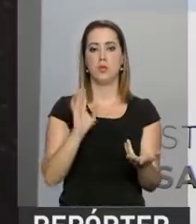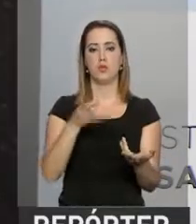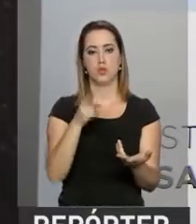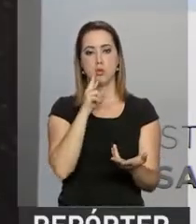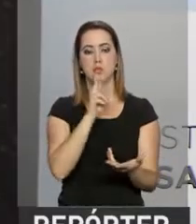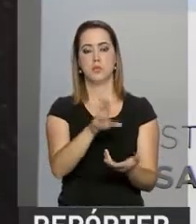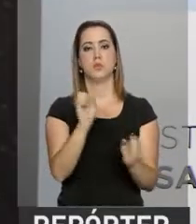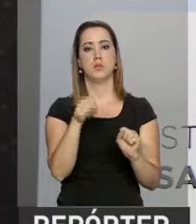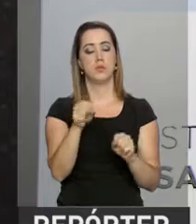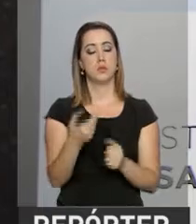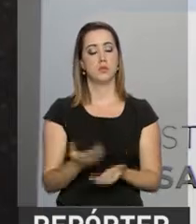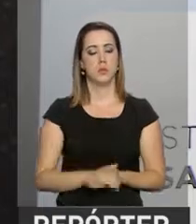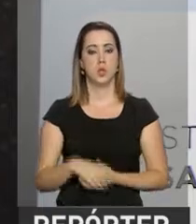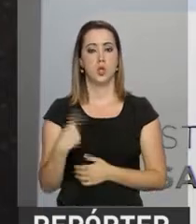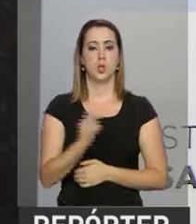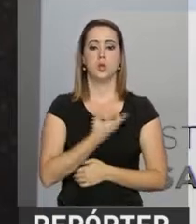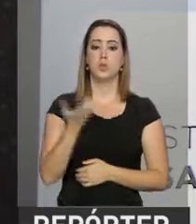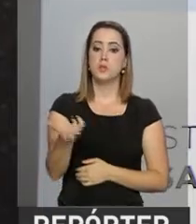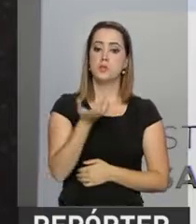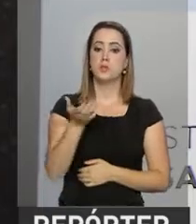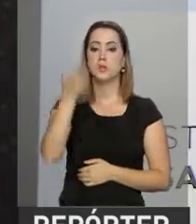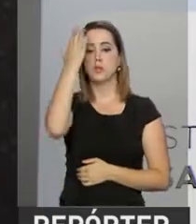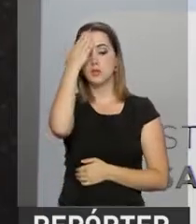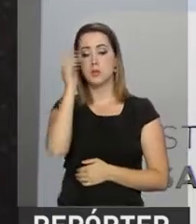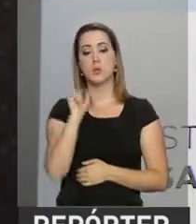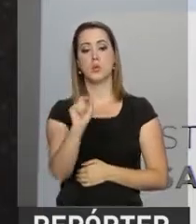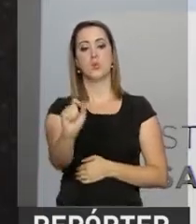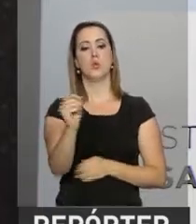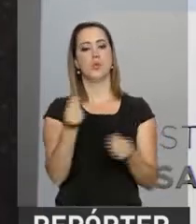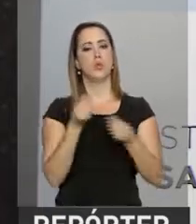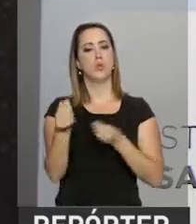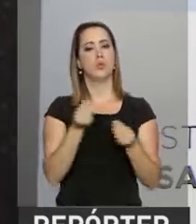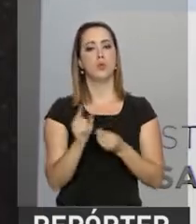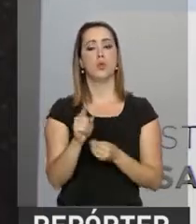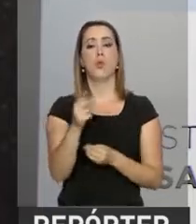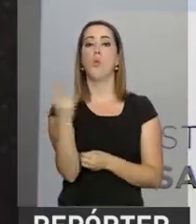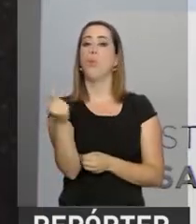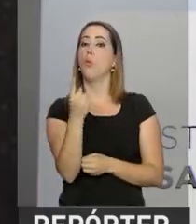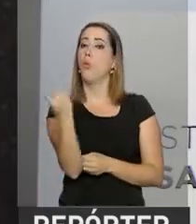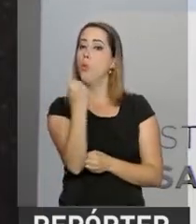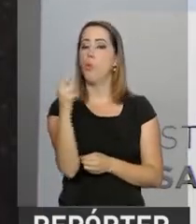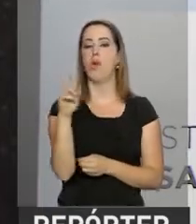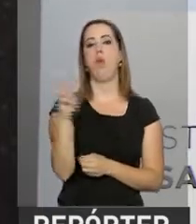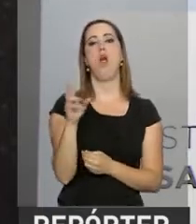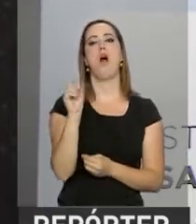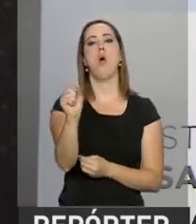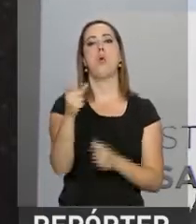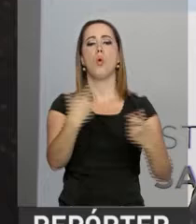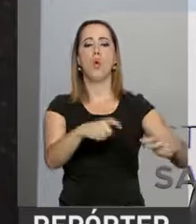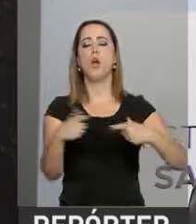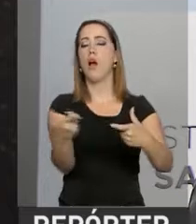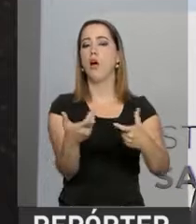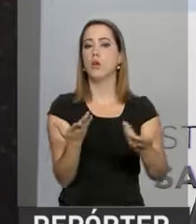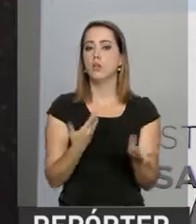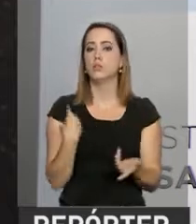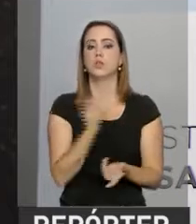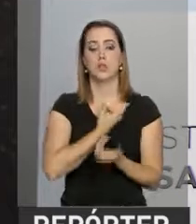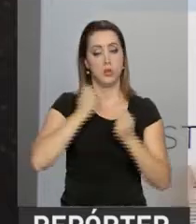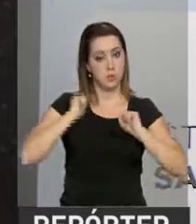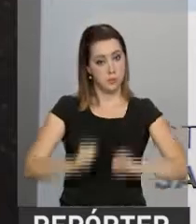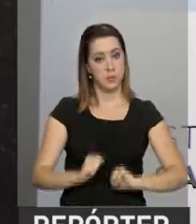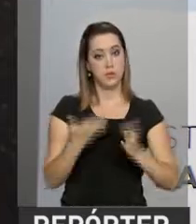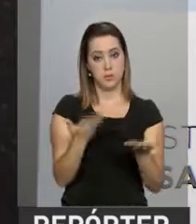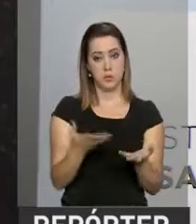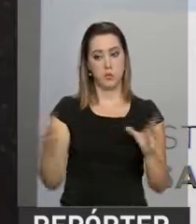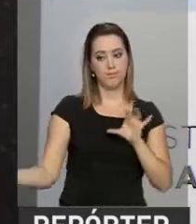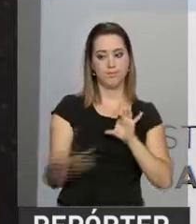saber é só ver online como investido cada réu do sus a saúde dos brasileiros aí nós vamos conseguir com